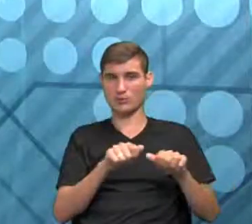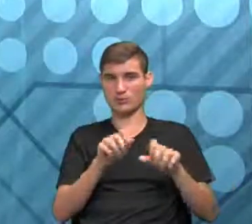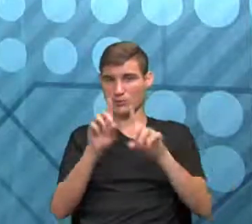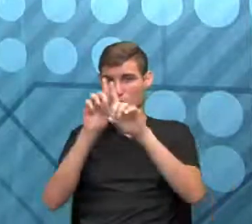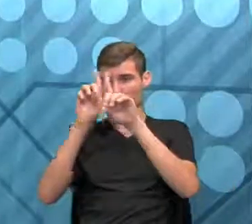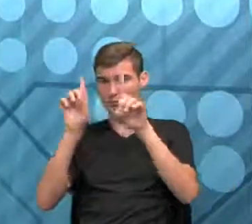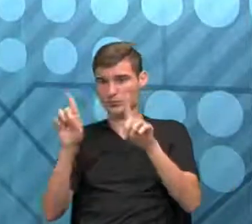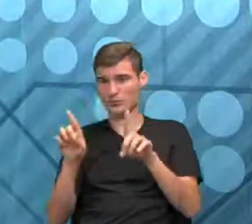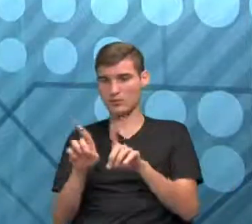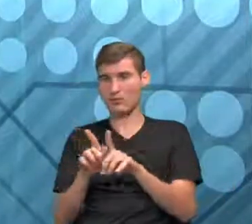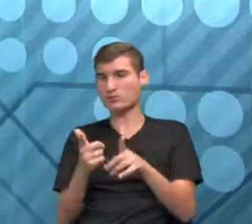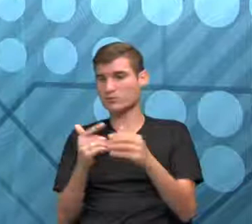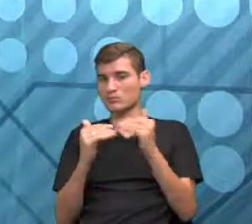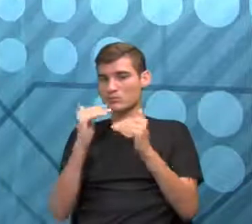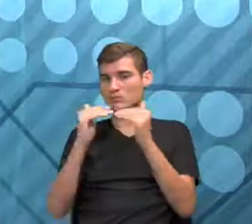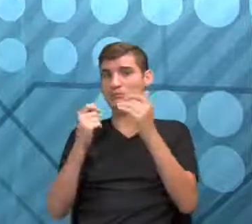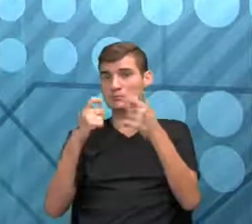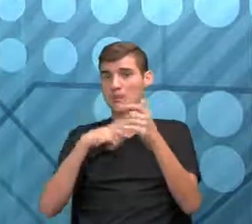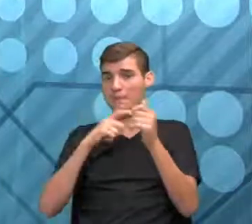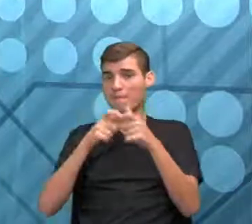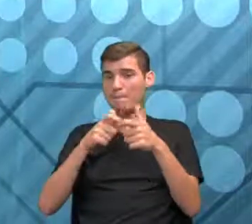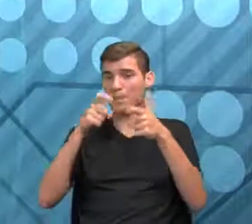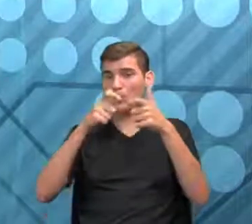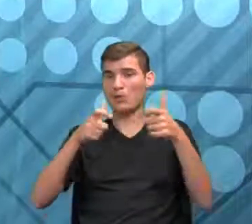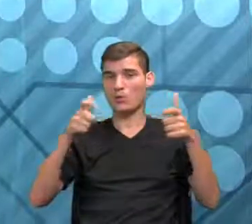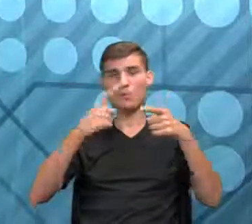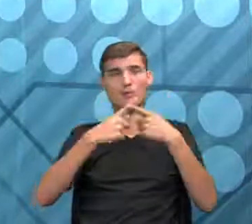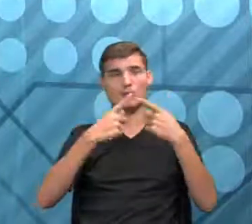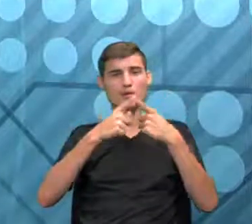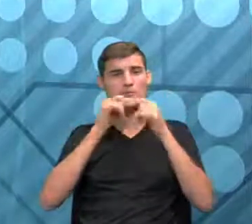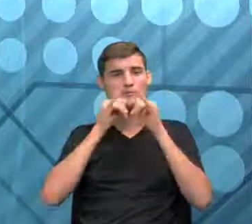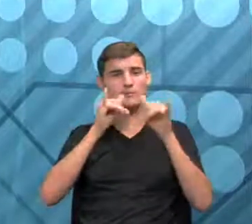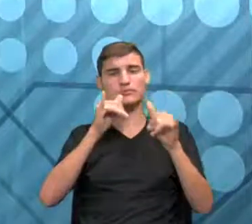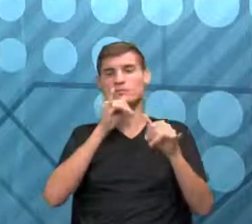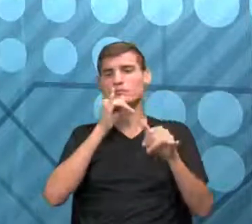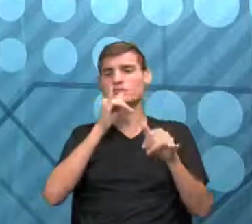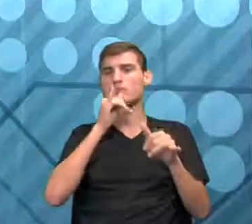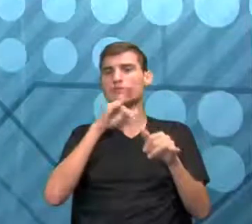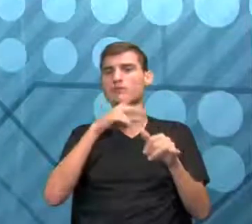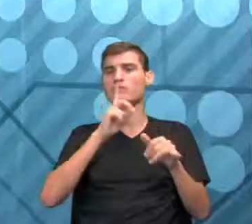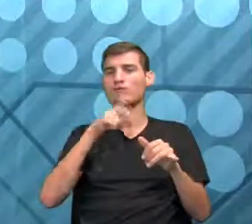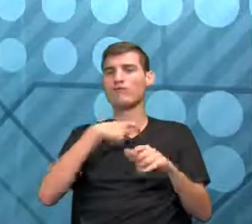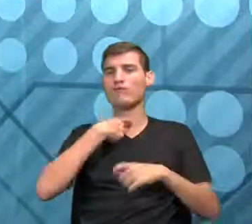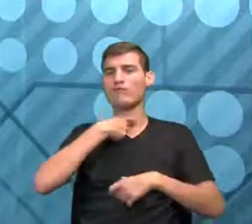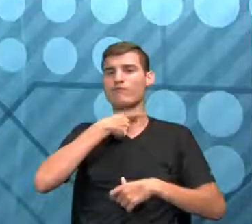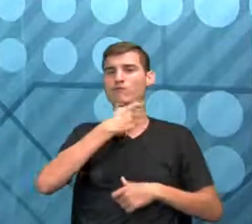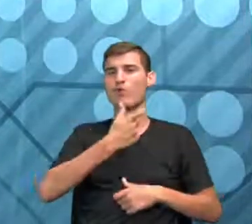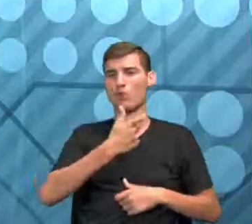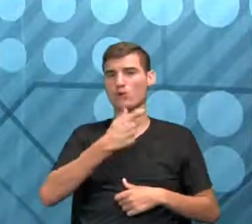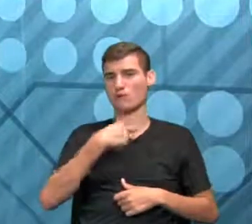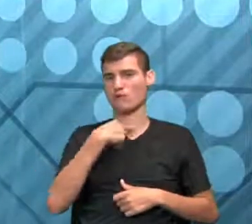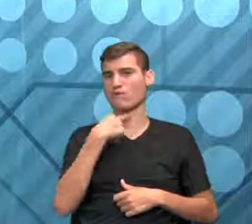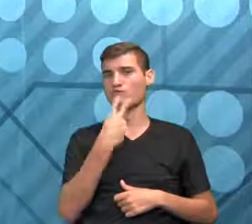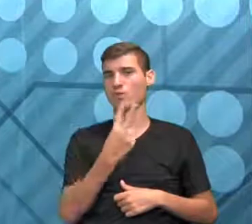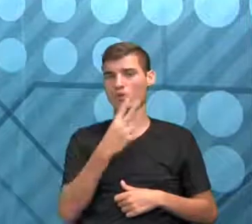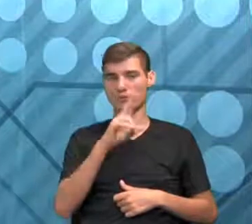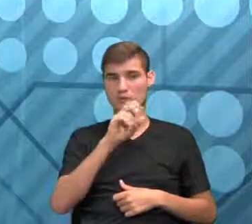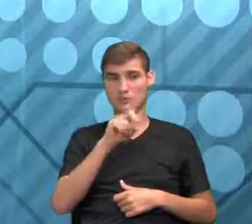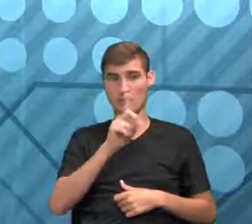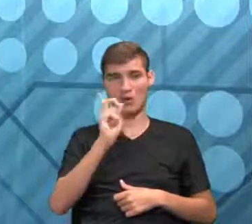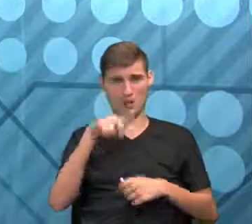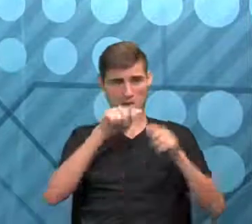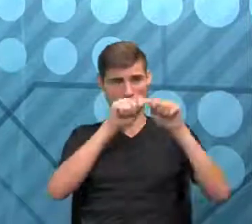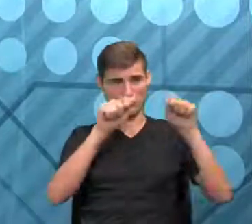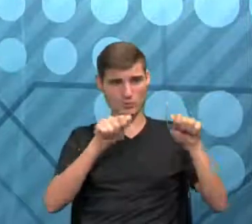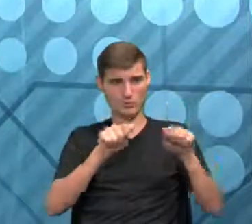níveis seja o maior possível. Porque o sinal, digamos o sinal de voz, ele é originalmente analógico. Eu preciso então passar por um